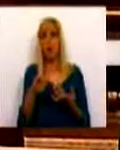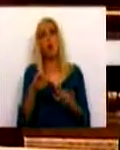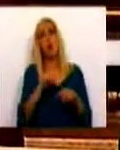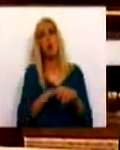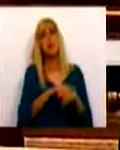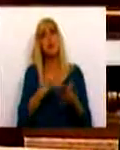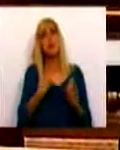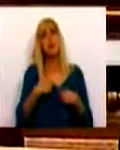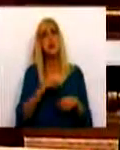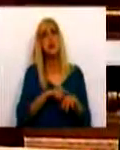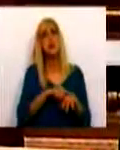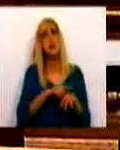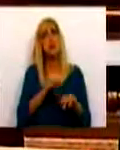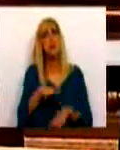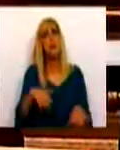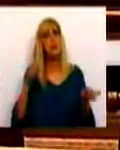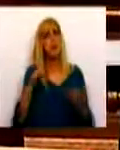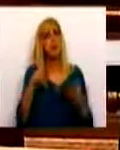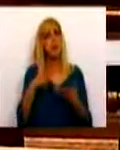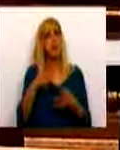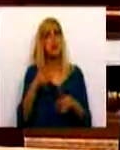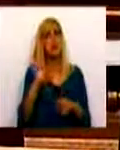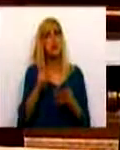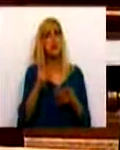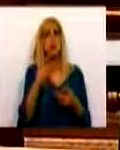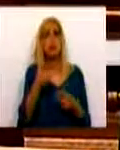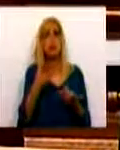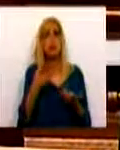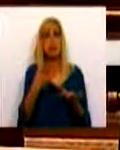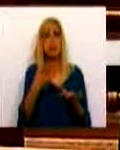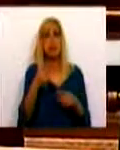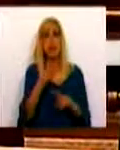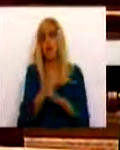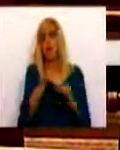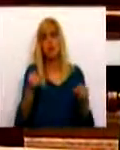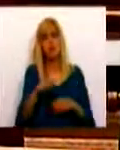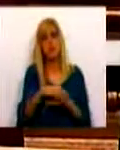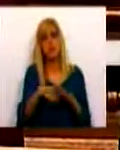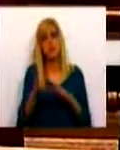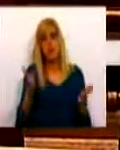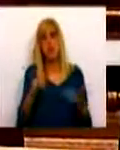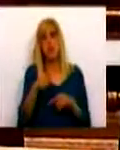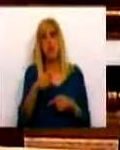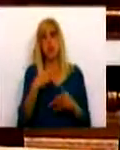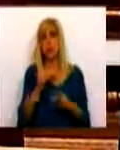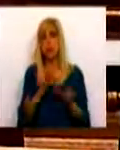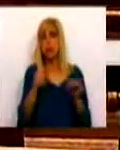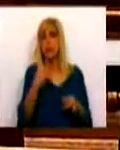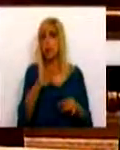mas o timing que o Parlamento fixou era manifestamente irrealizável. E, portanto, eu, tal como disse já